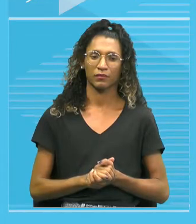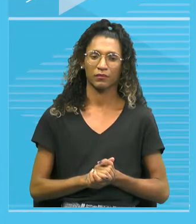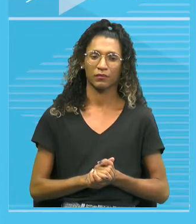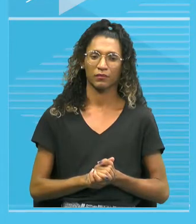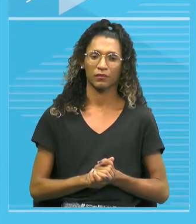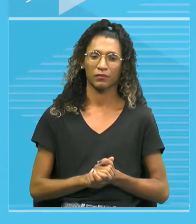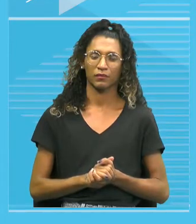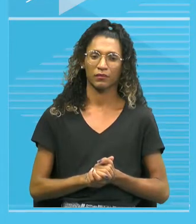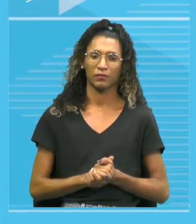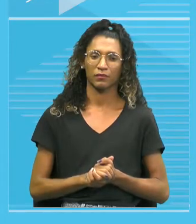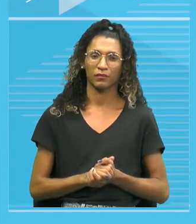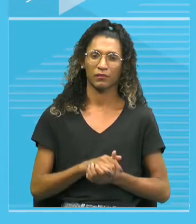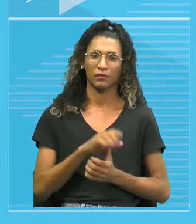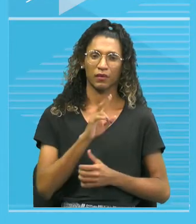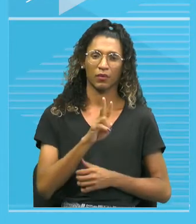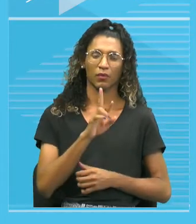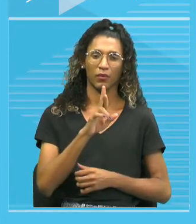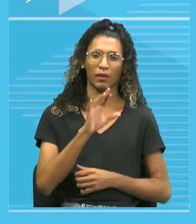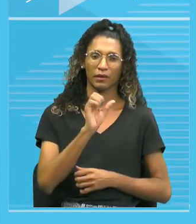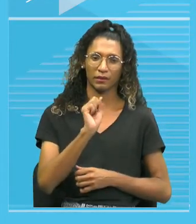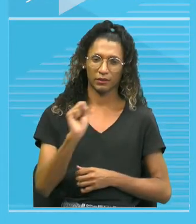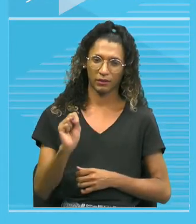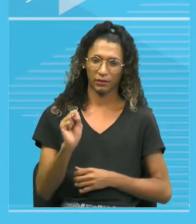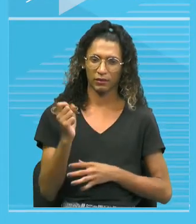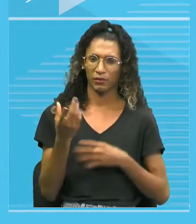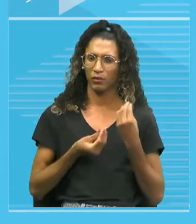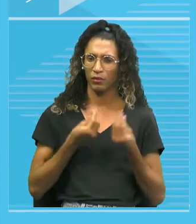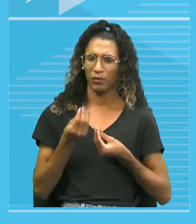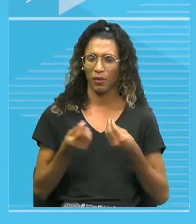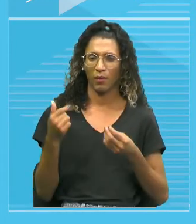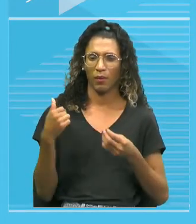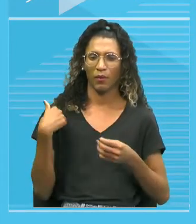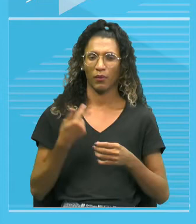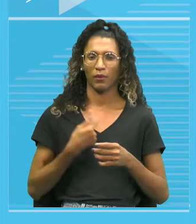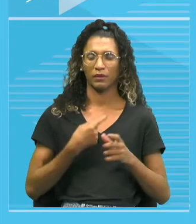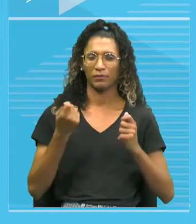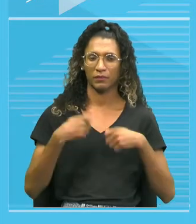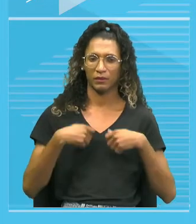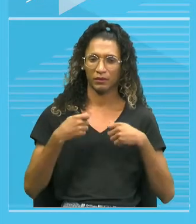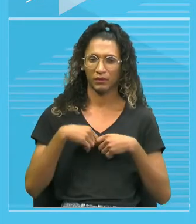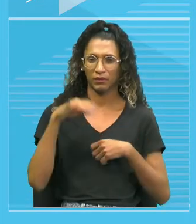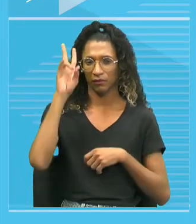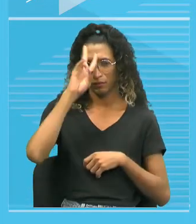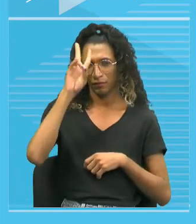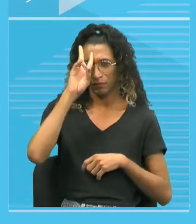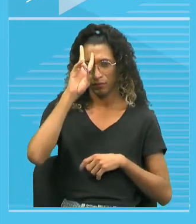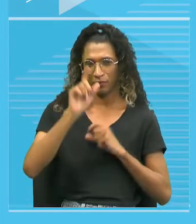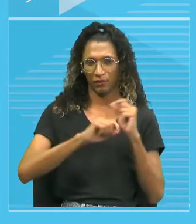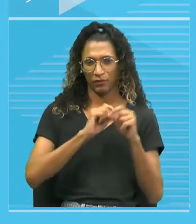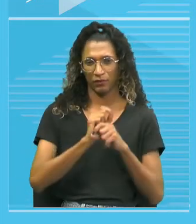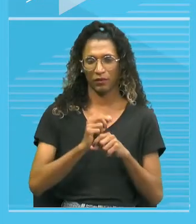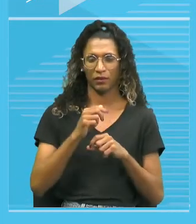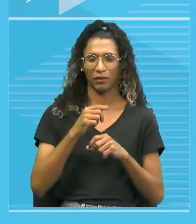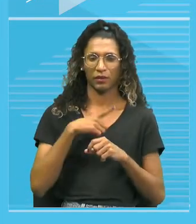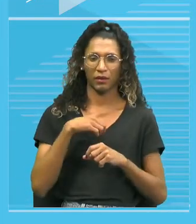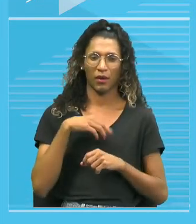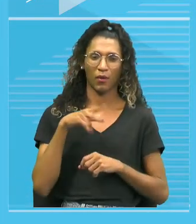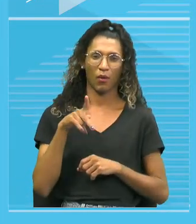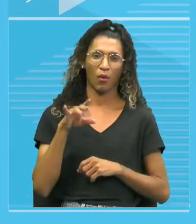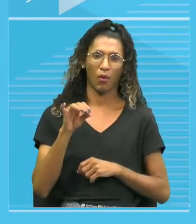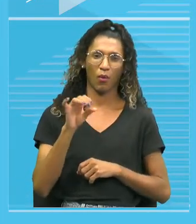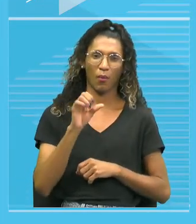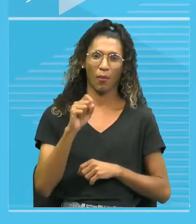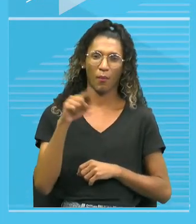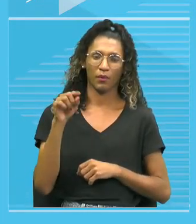como é que a União Soviética tratou isso? Nós temos que lembrar que em 1986 nós vivíamos o pós-guerra de